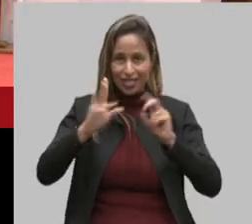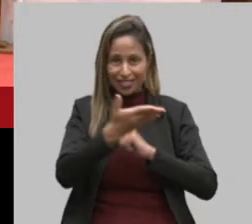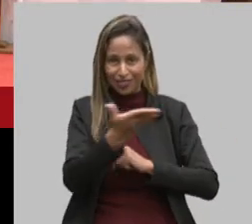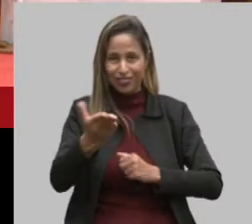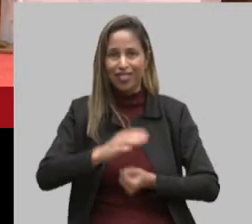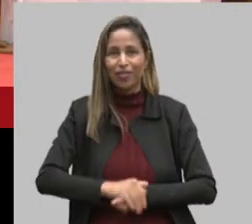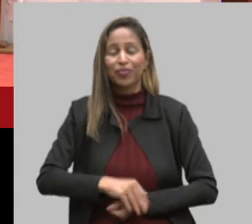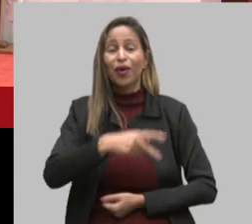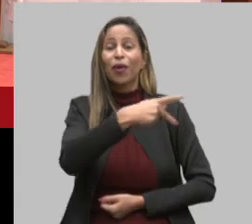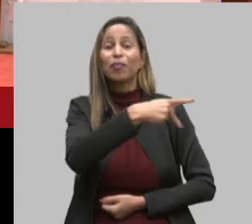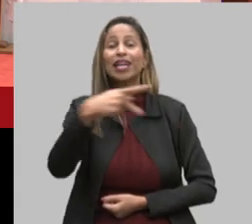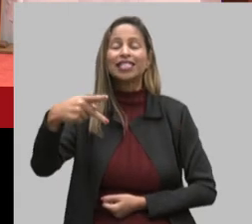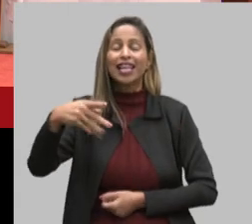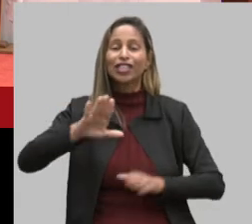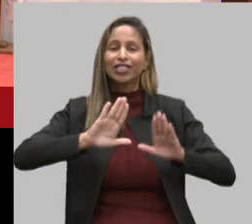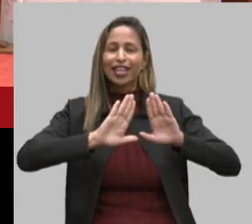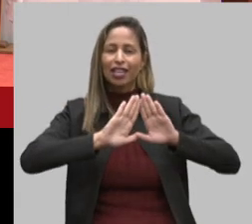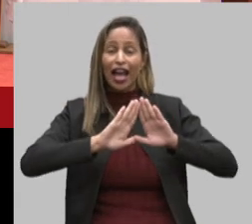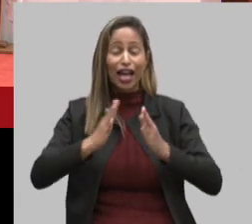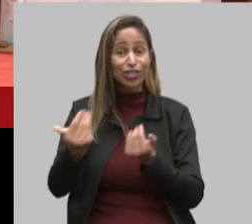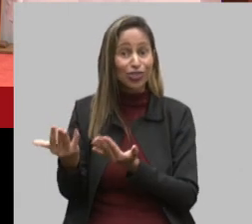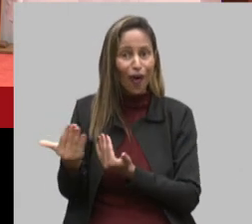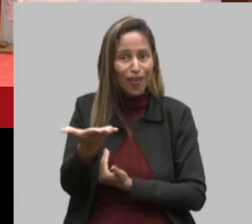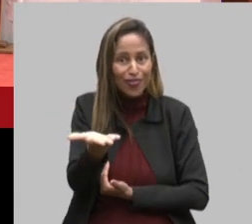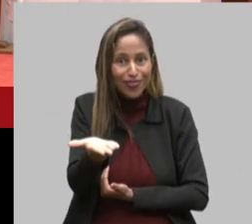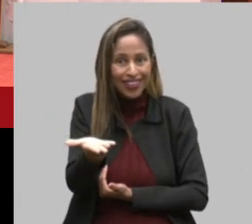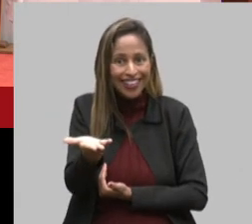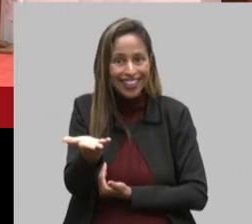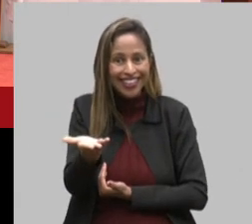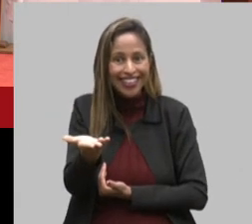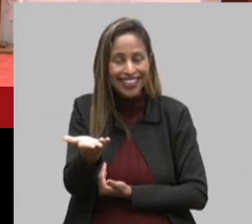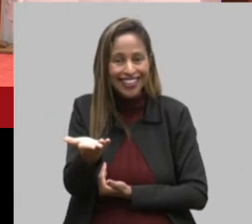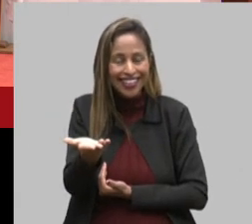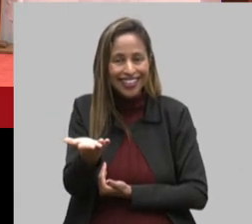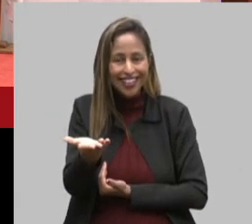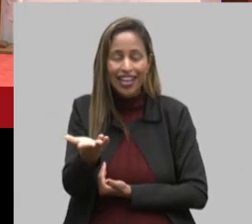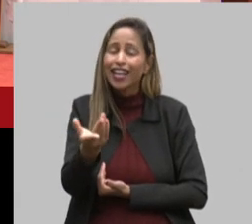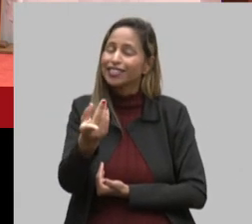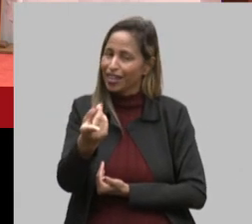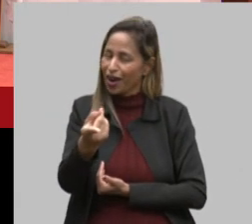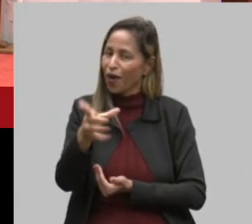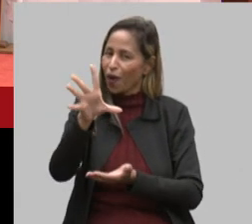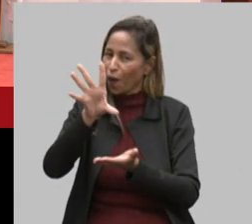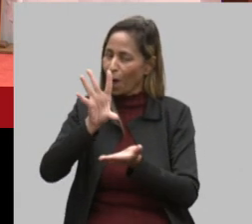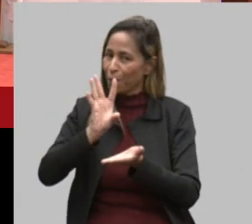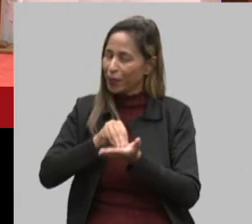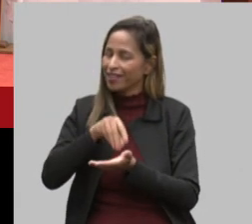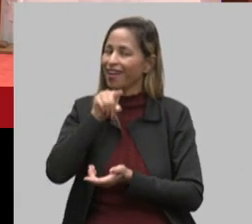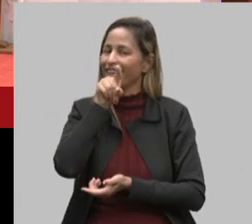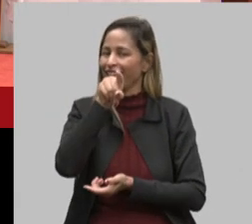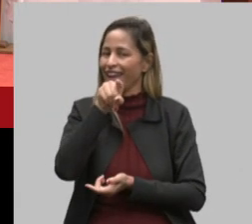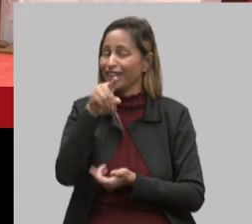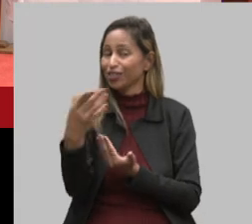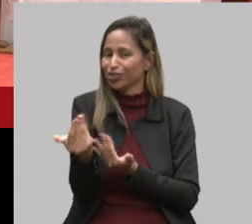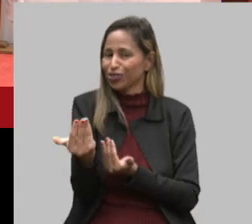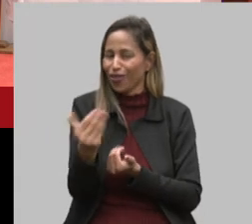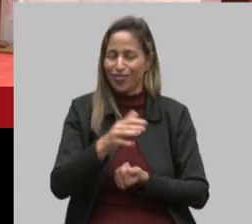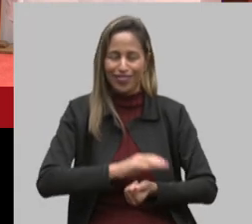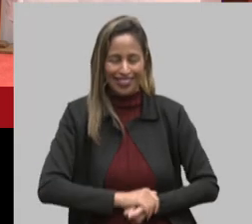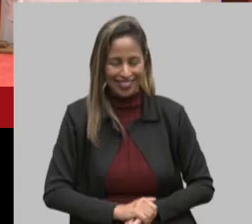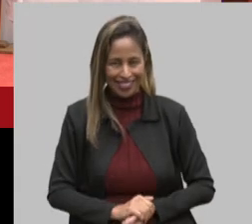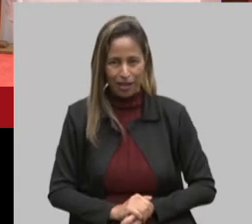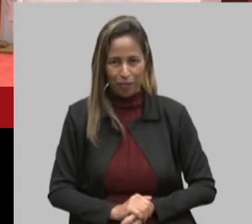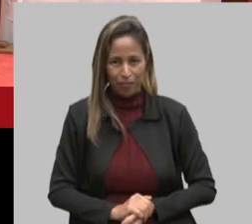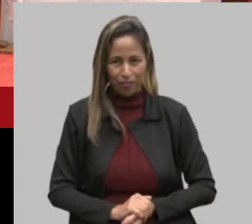presidente da Assembleia é jovem né então inspirem-se inspirem-se Eh pelo